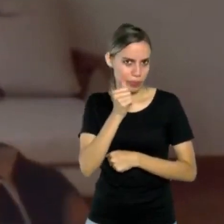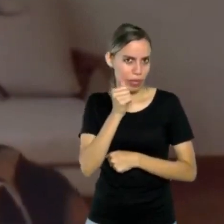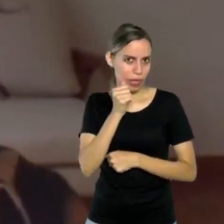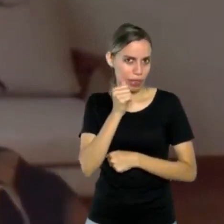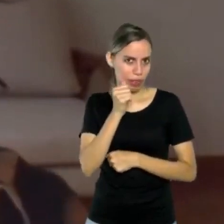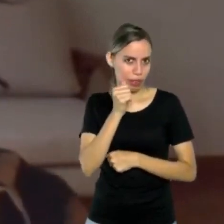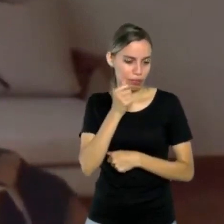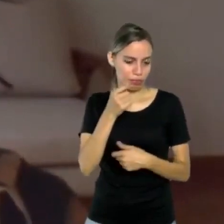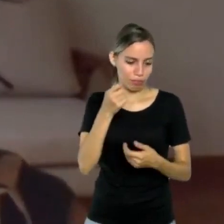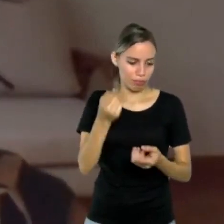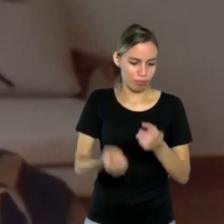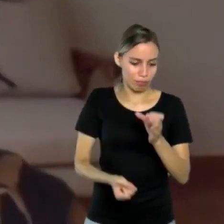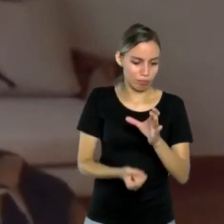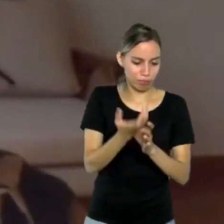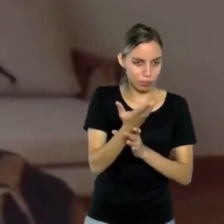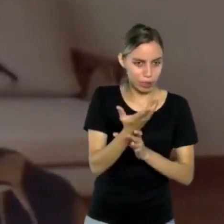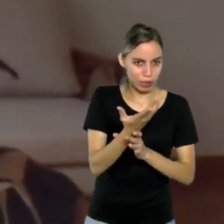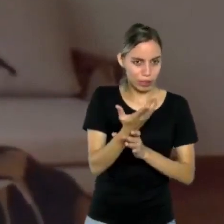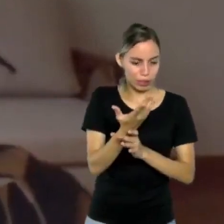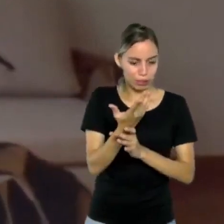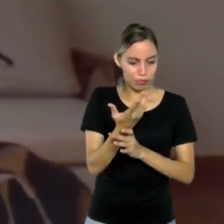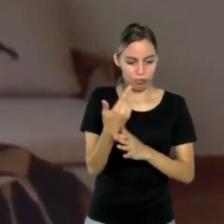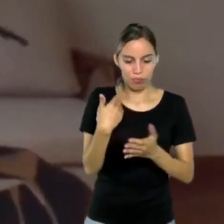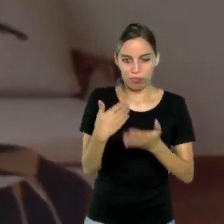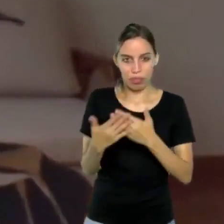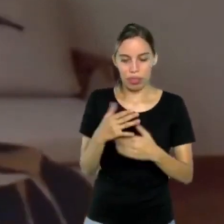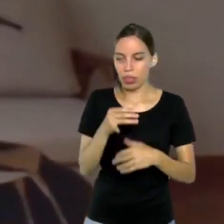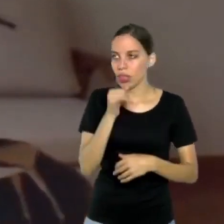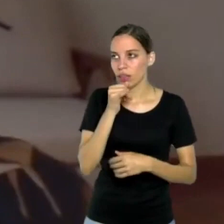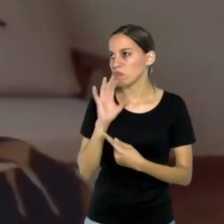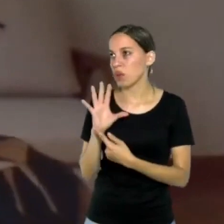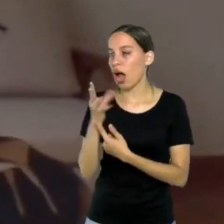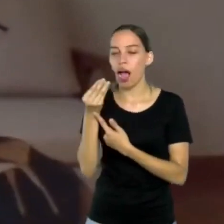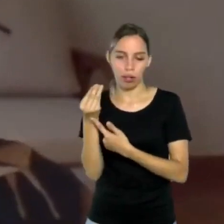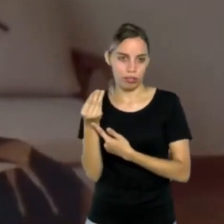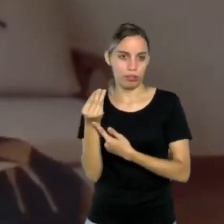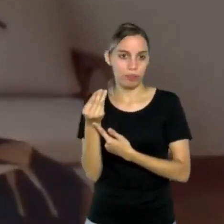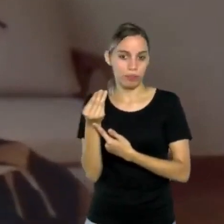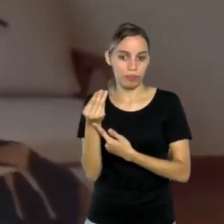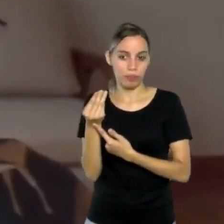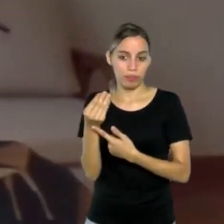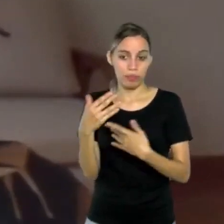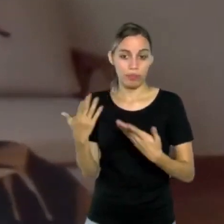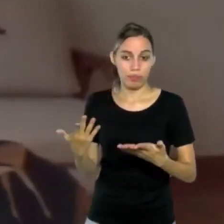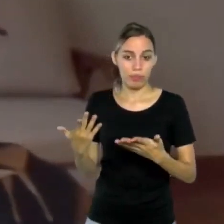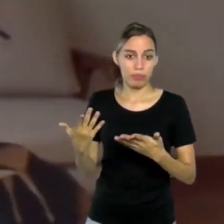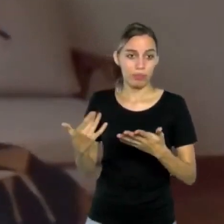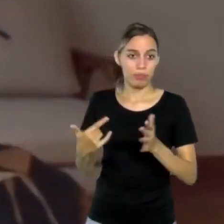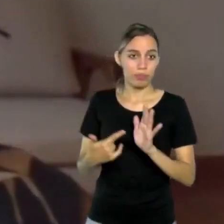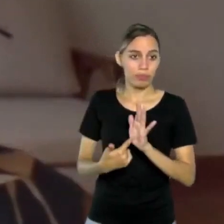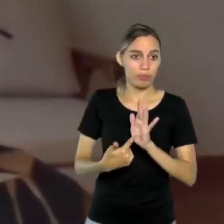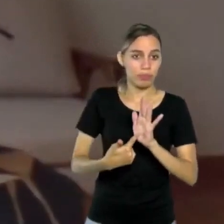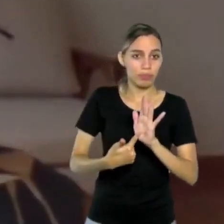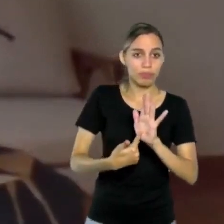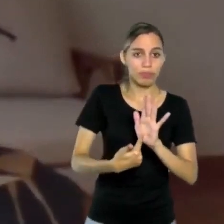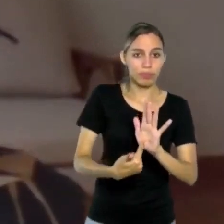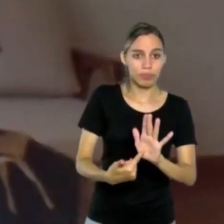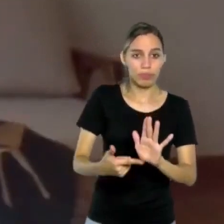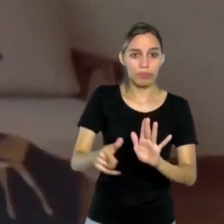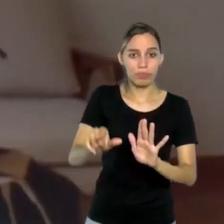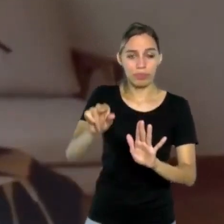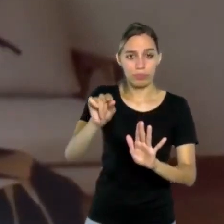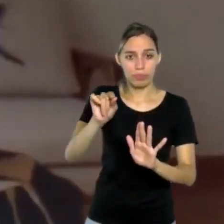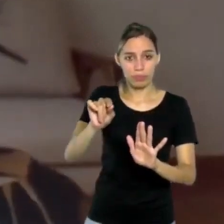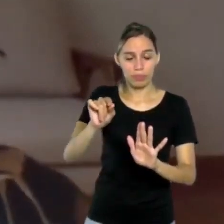produz, né, e a arte não podia ser diferente, traz isso com a gente, né? Essa vivência, esse corpo que é